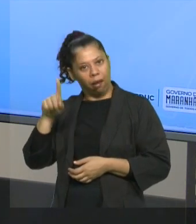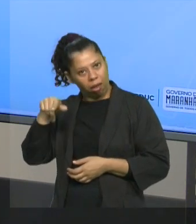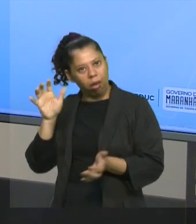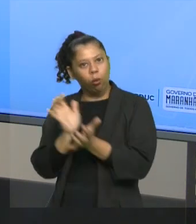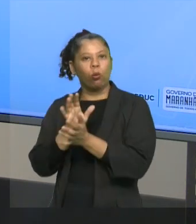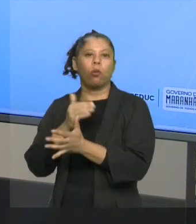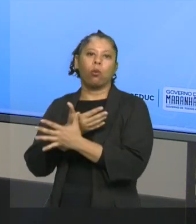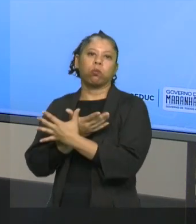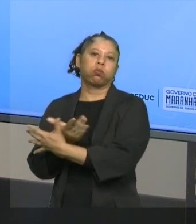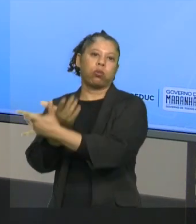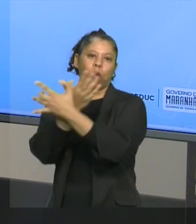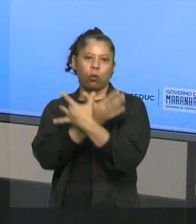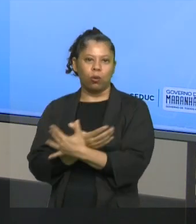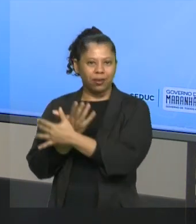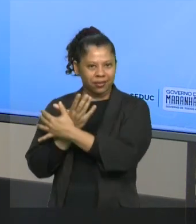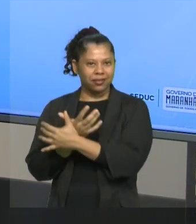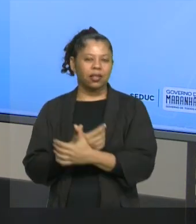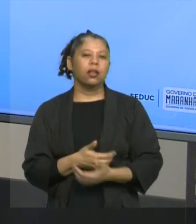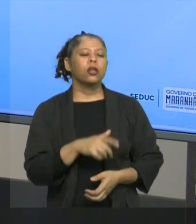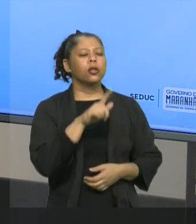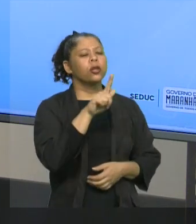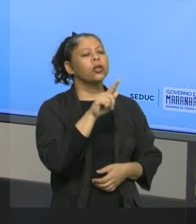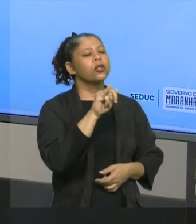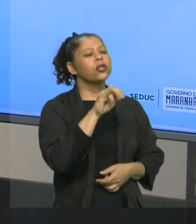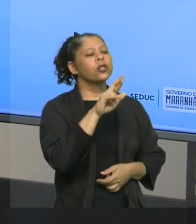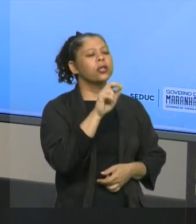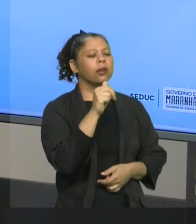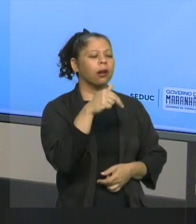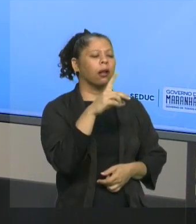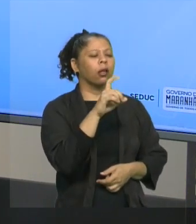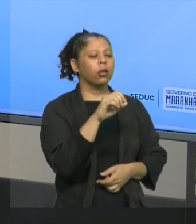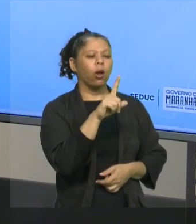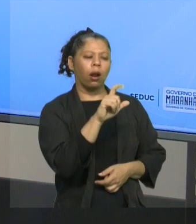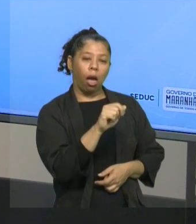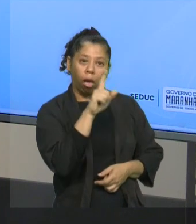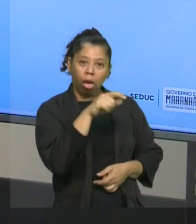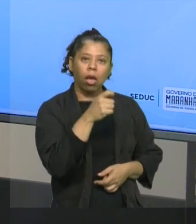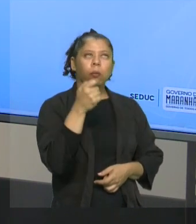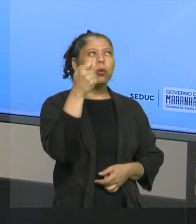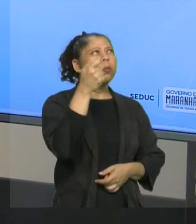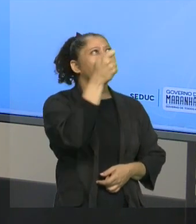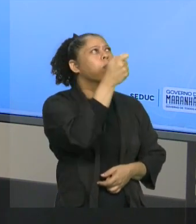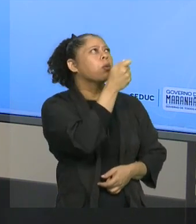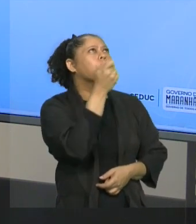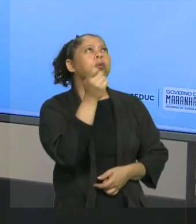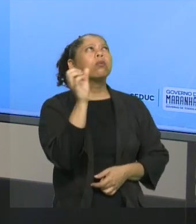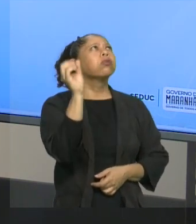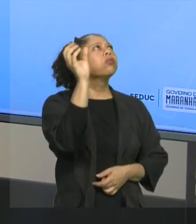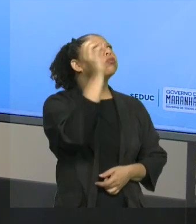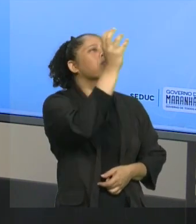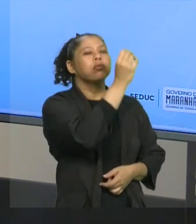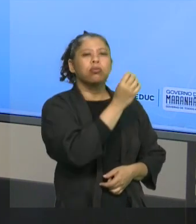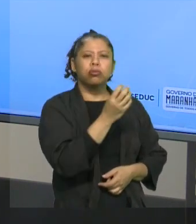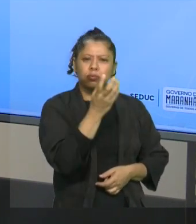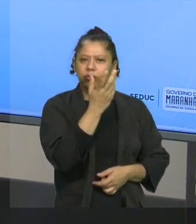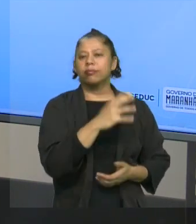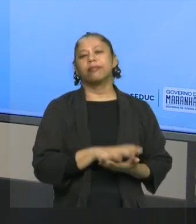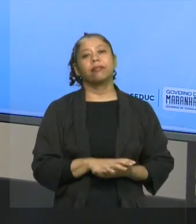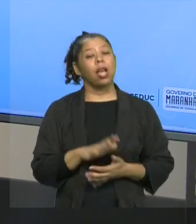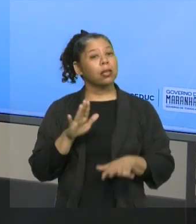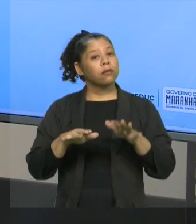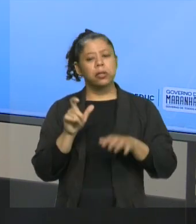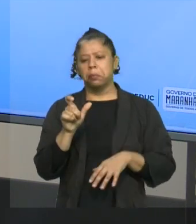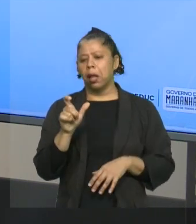girândola de fogos de artifícios. Às vezes são palavras até que nem fazem parte do nosso cotidiano.